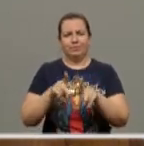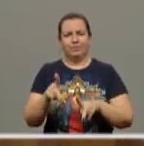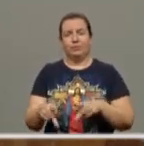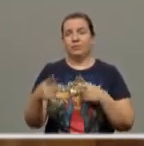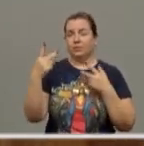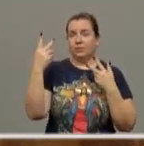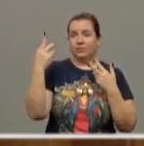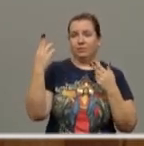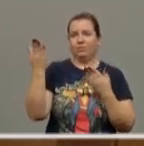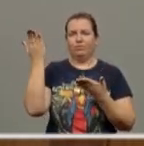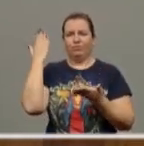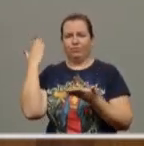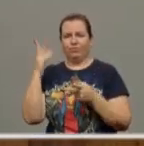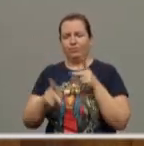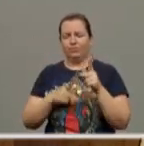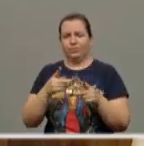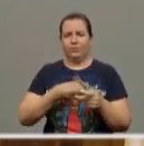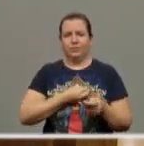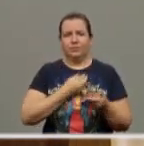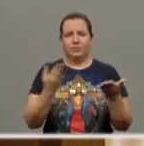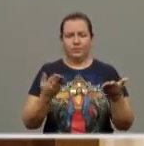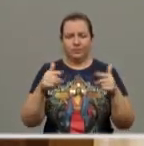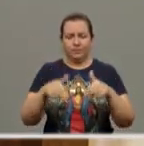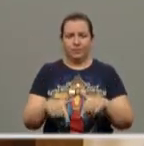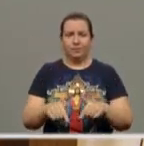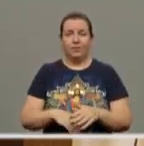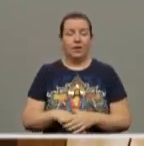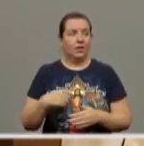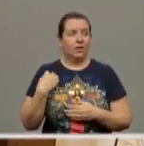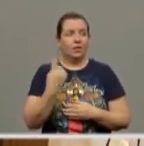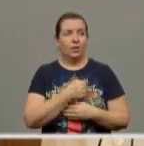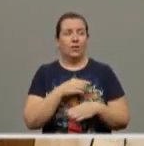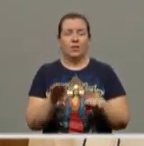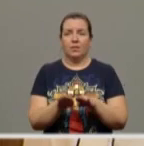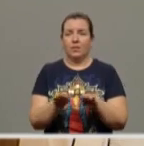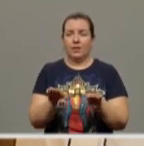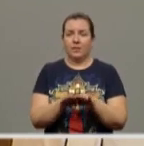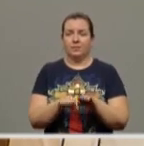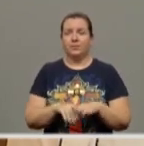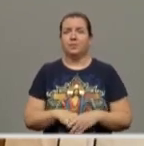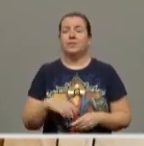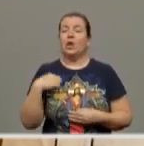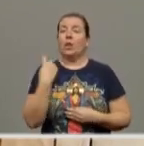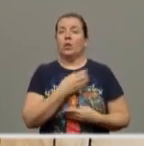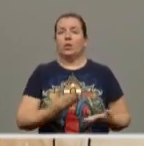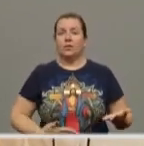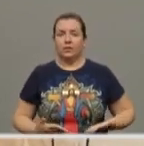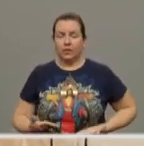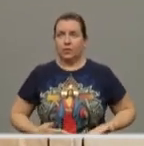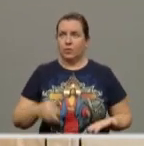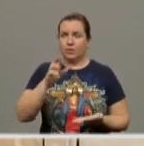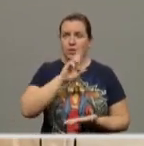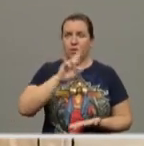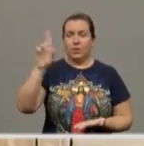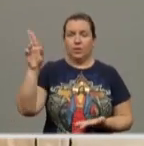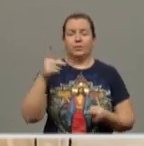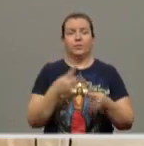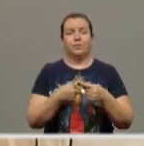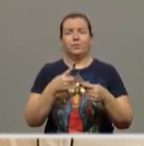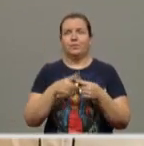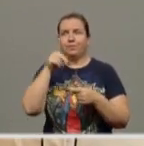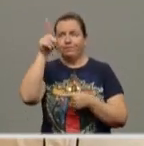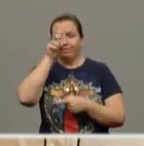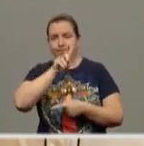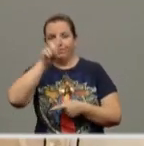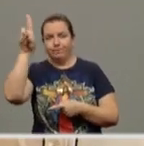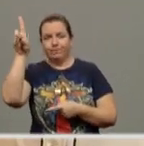os amorreus que habitam na terra. Nós também, nós serviremos o Senhor, porque Ele